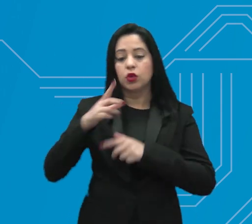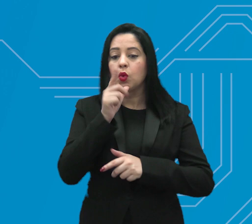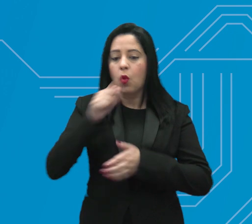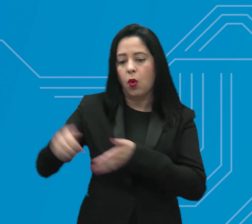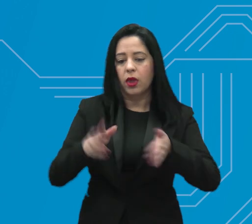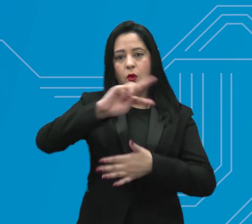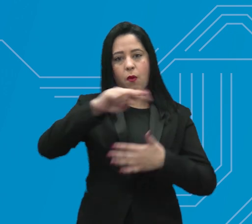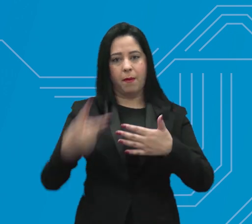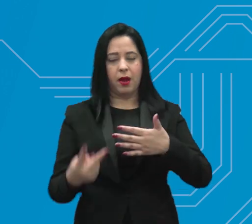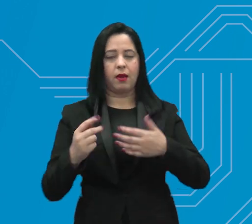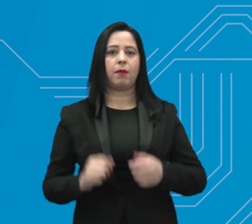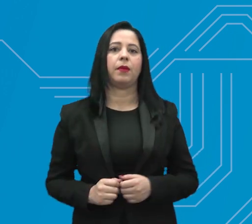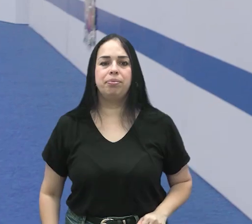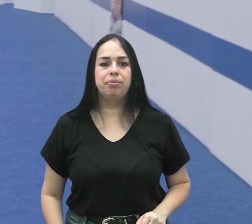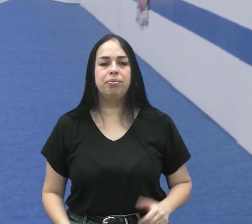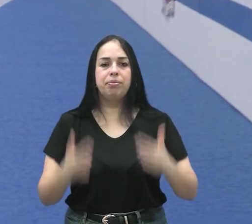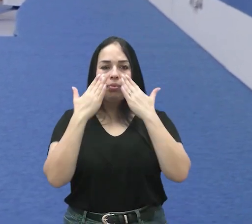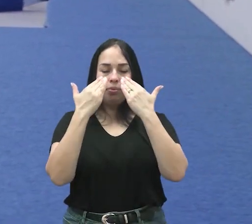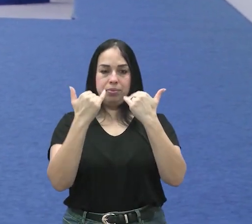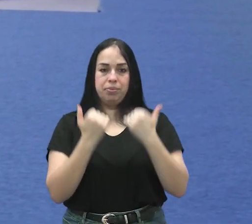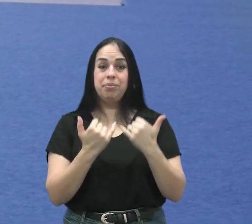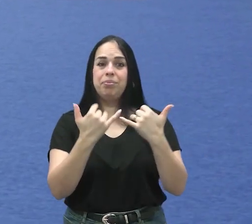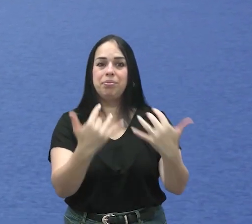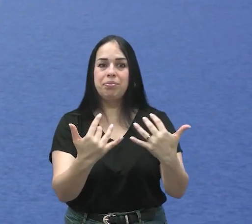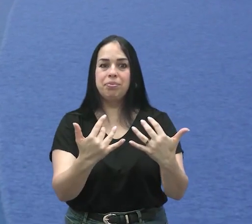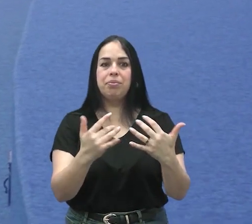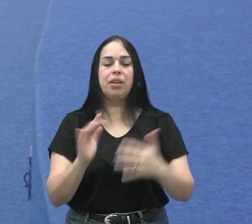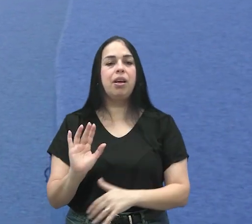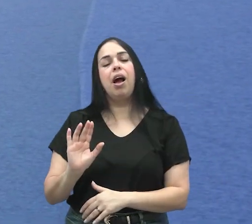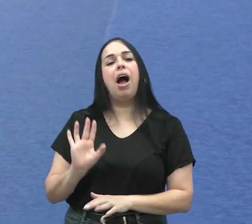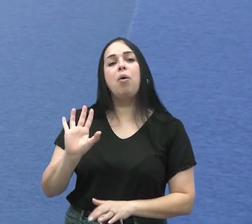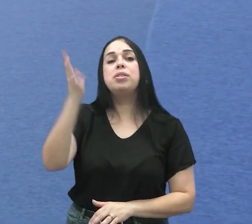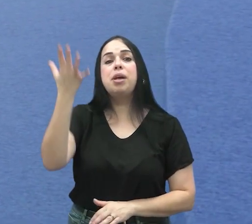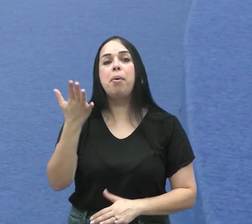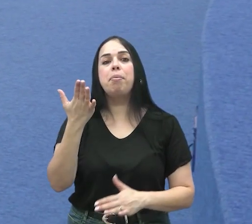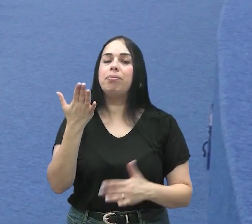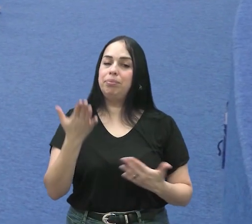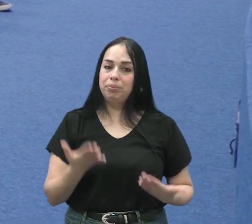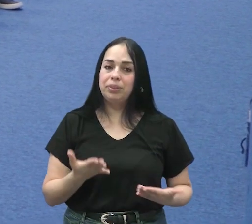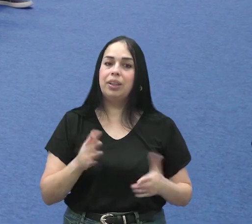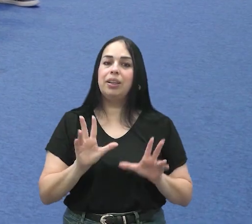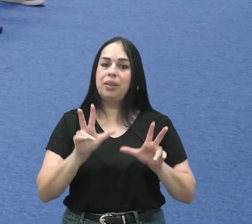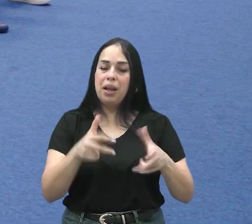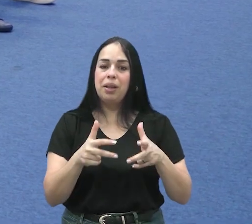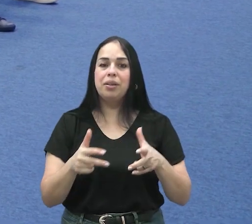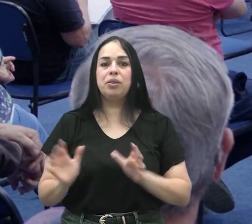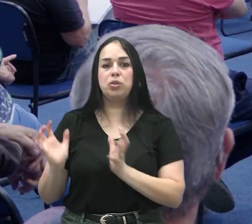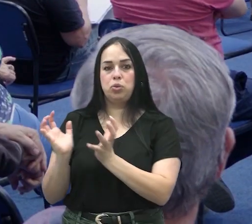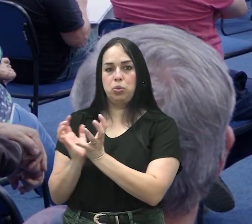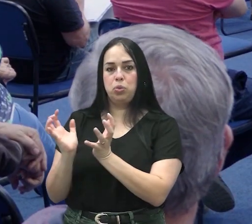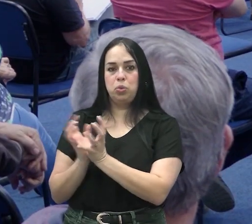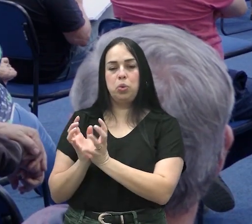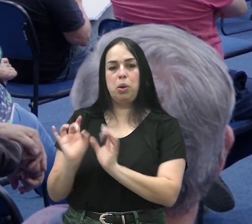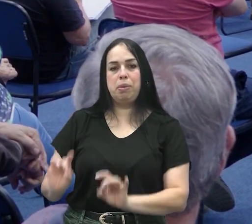projeto 100% Paraíba do Sul. O plenário da Câmara Municipal recebeu uma audiência pública realizada pelo GAEMA, o Grupo